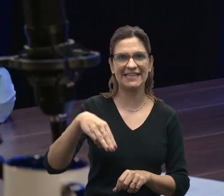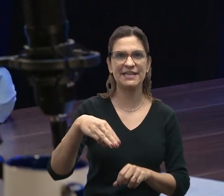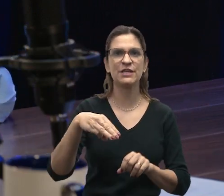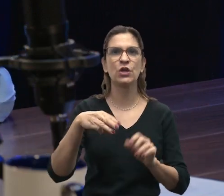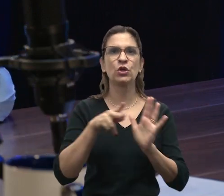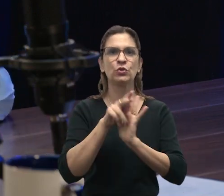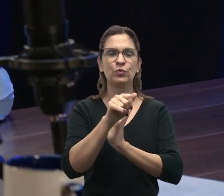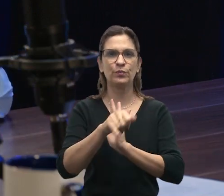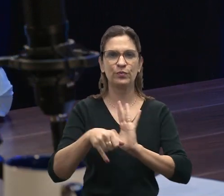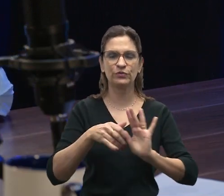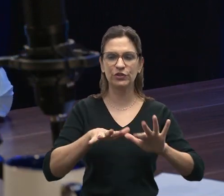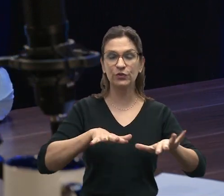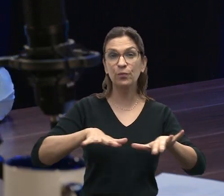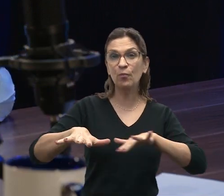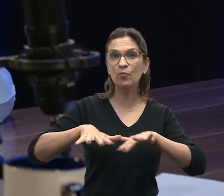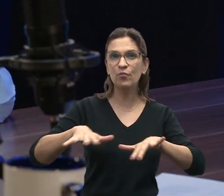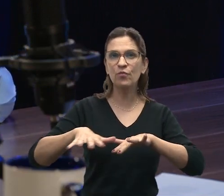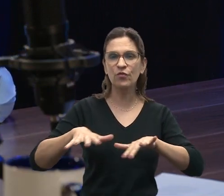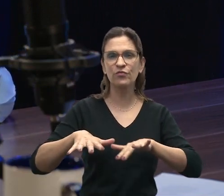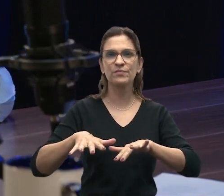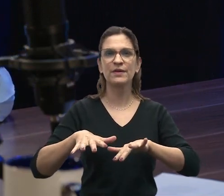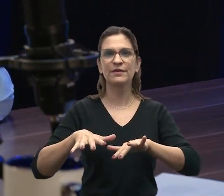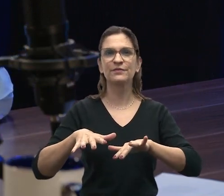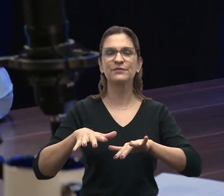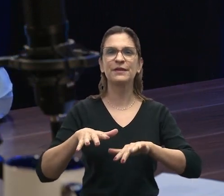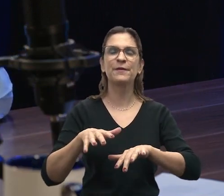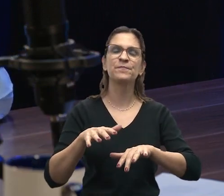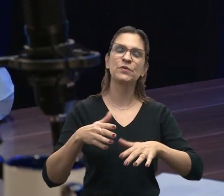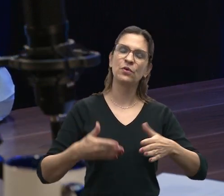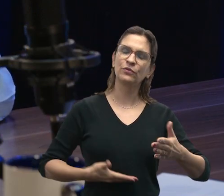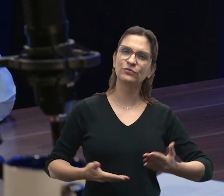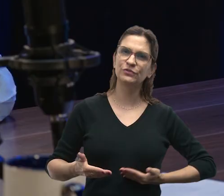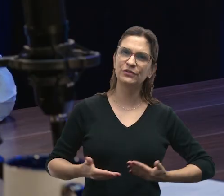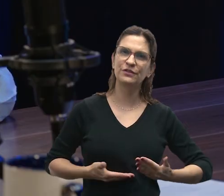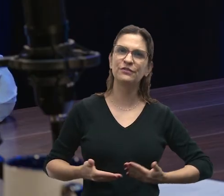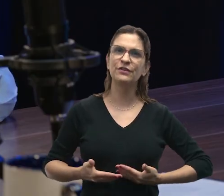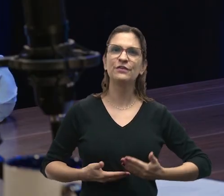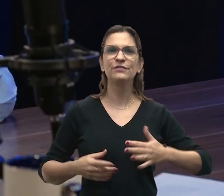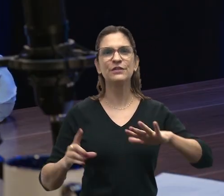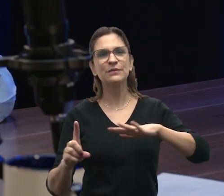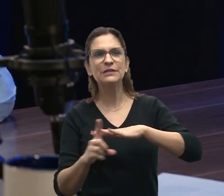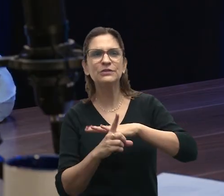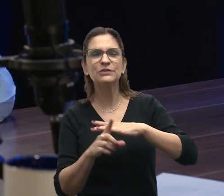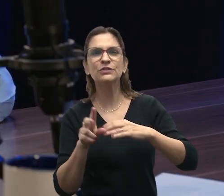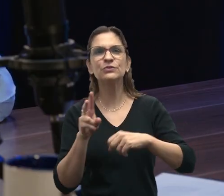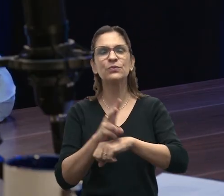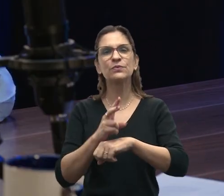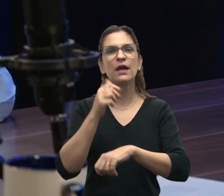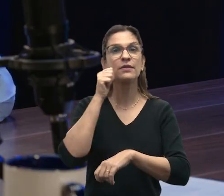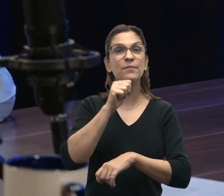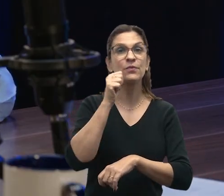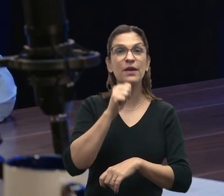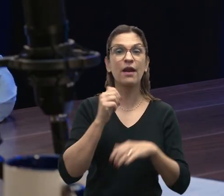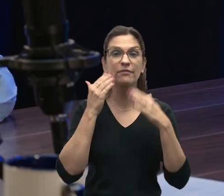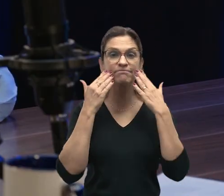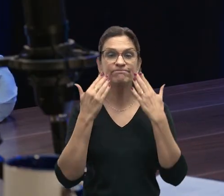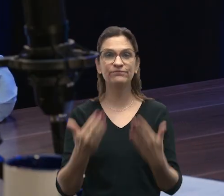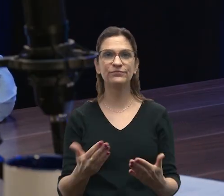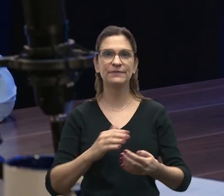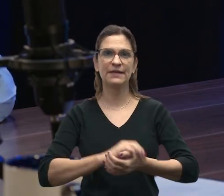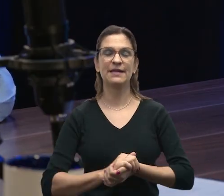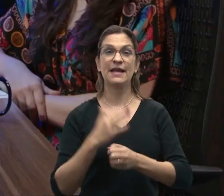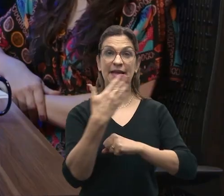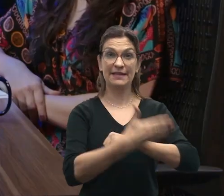levou a formar as minhas convicções, as minhas ideias, né, sobre a defesa dos direitos humanos, sobre a defesa do